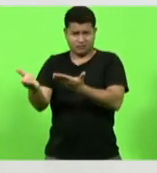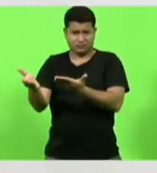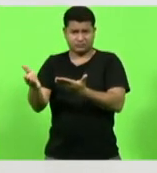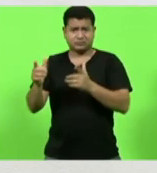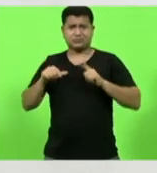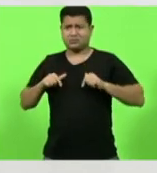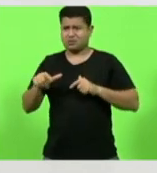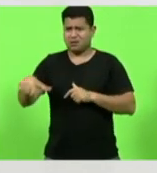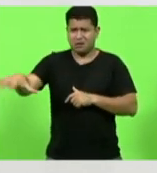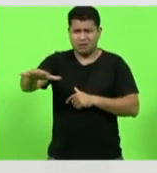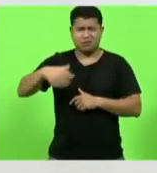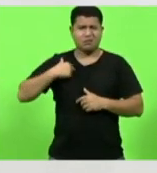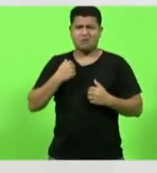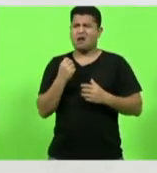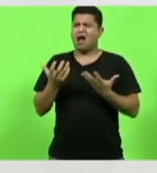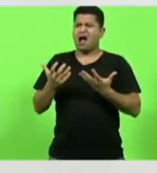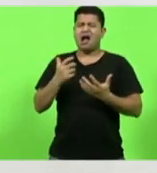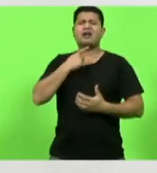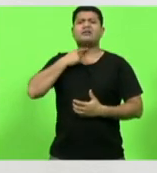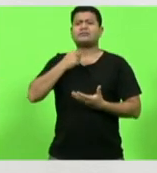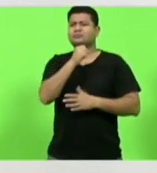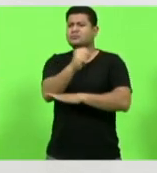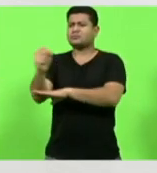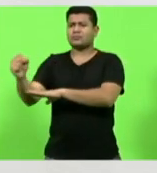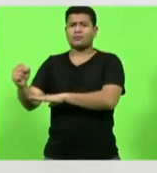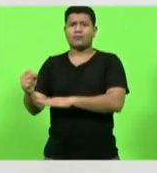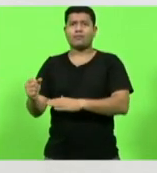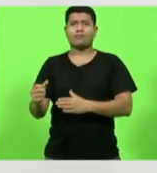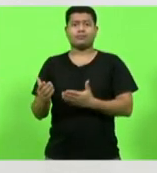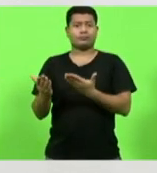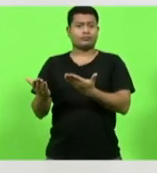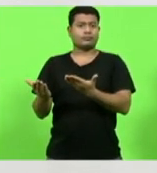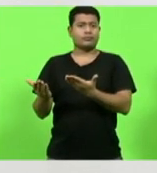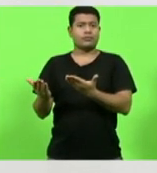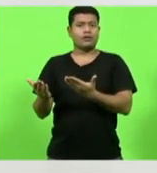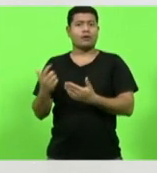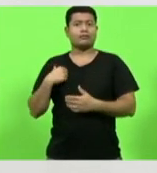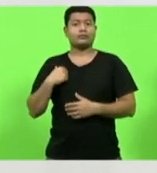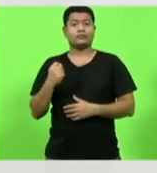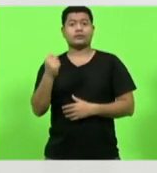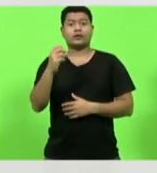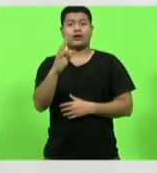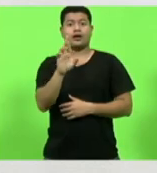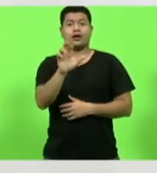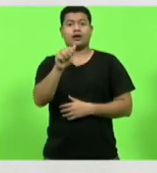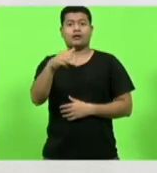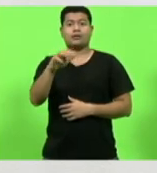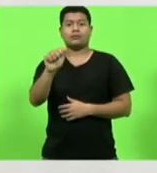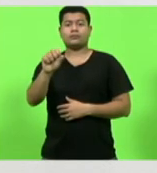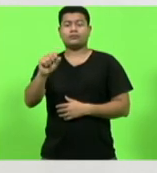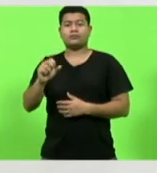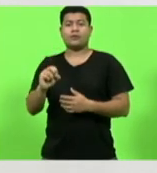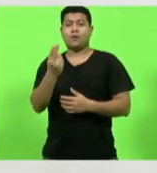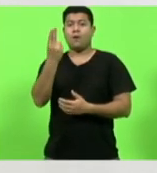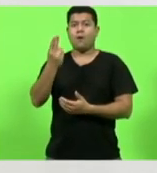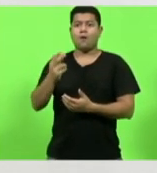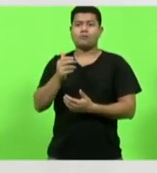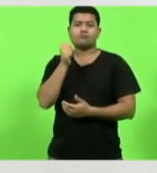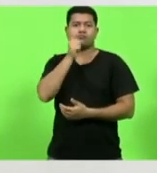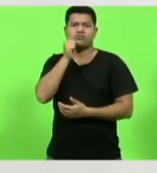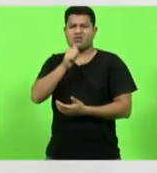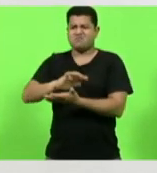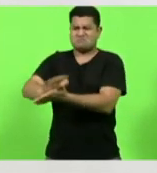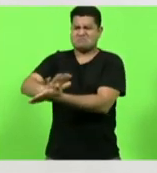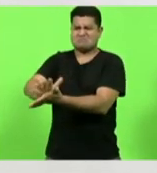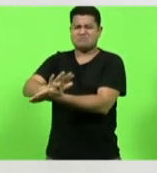Quem não gosta de judeus, que torce para o Hamas, que maltrata mulher, que trata mulher igual bicho, é a